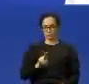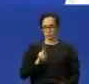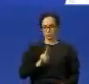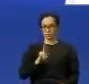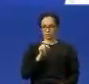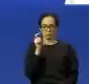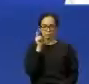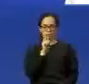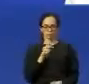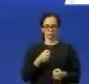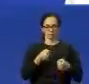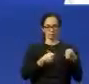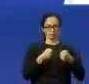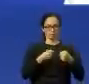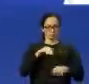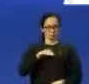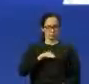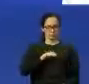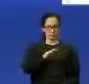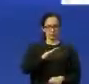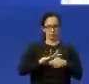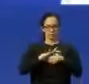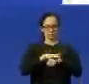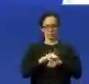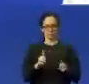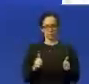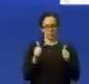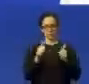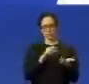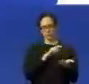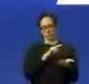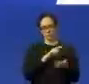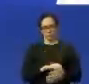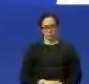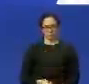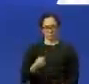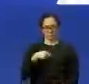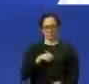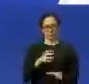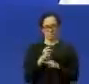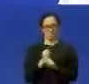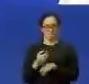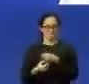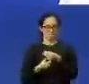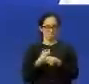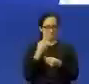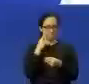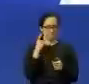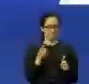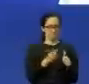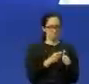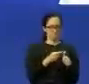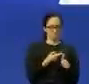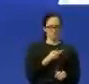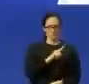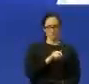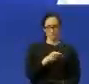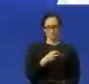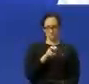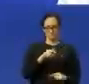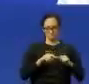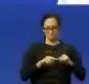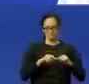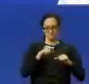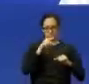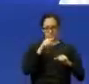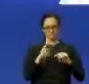esse caminhão pudesse passar, então, com segurança sobre o seu vão? Bom, o que você vai ter que calcular aí? Primeiro, você tem 1,5 m do chão até a